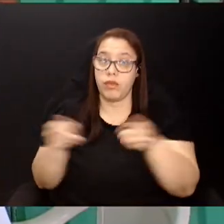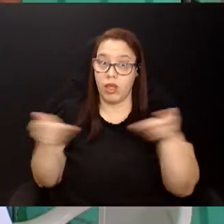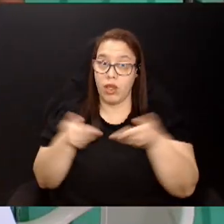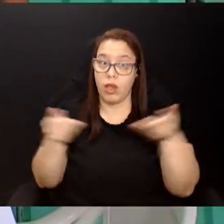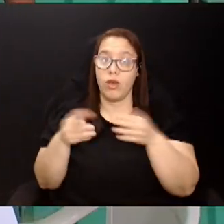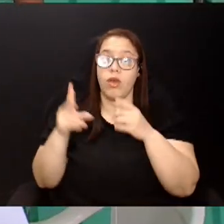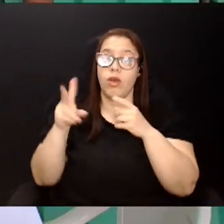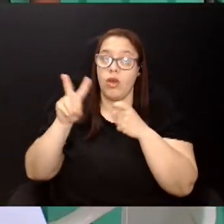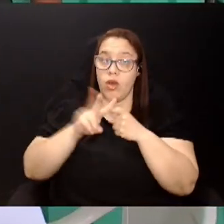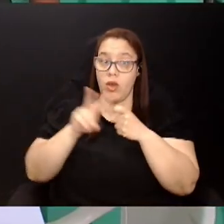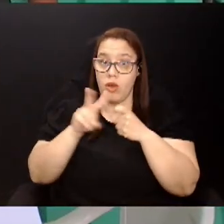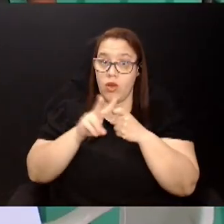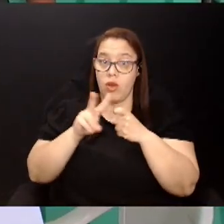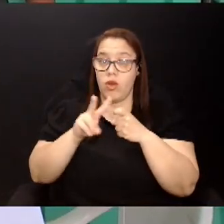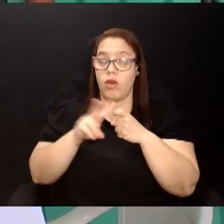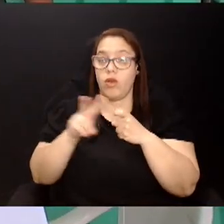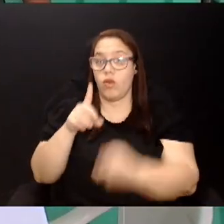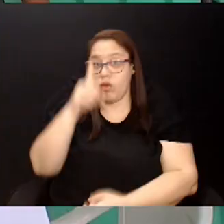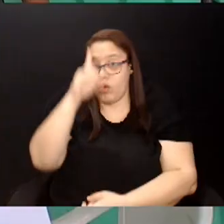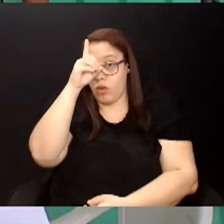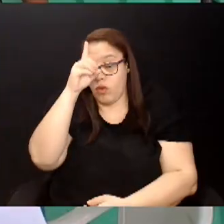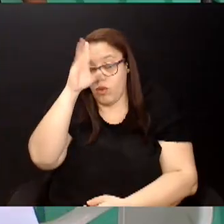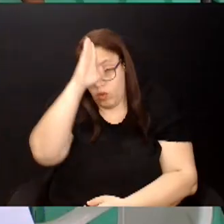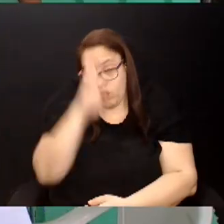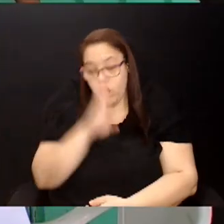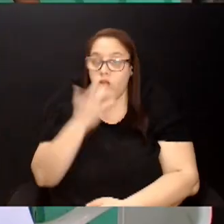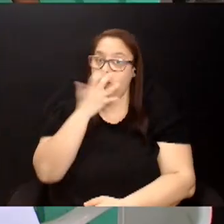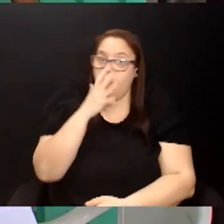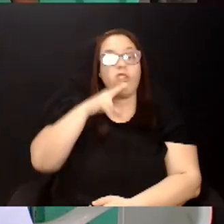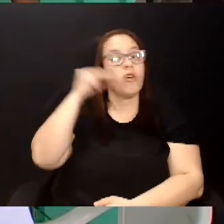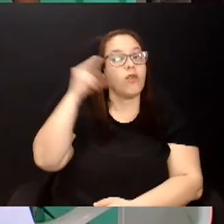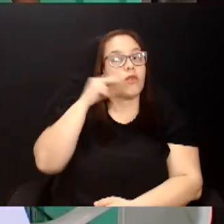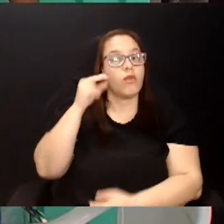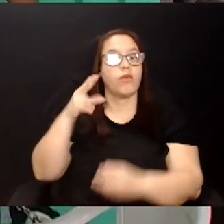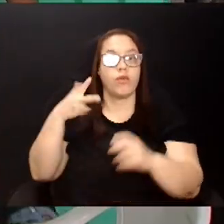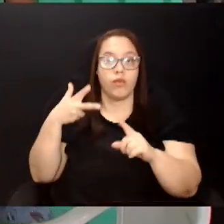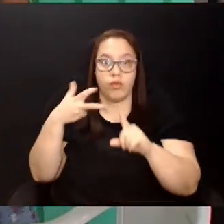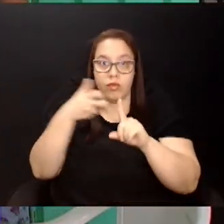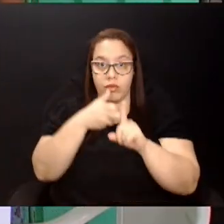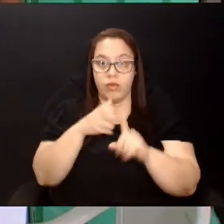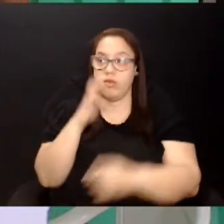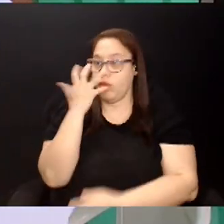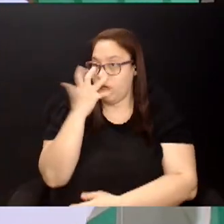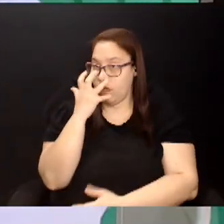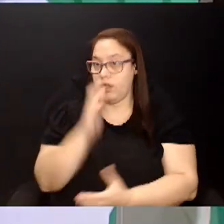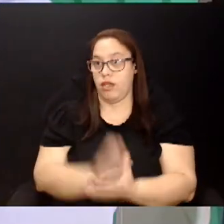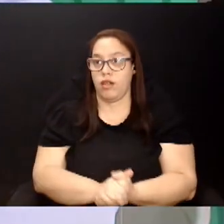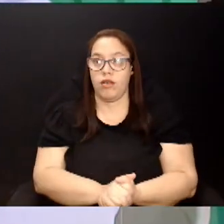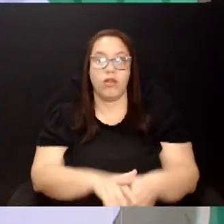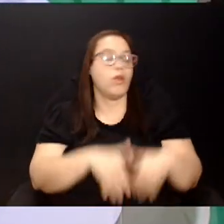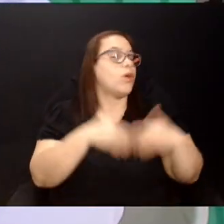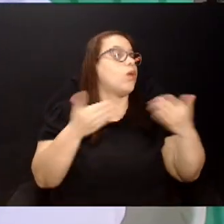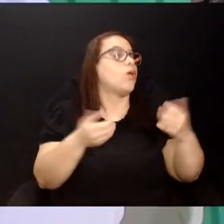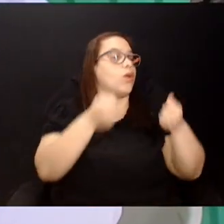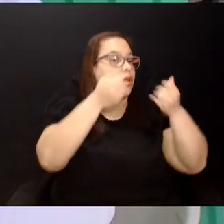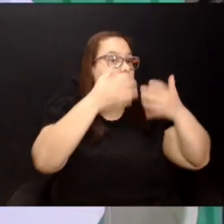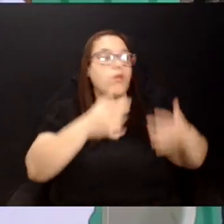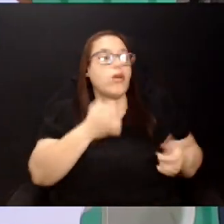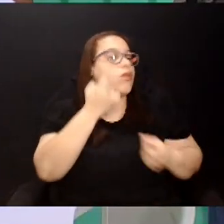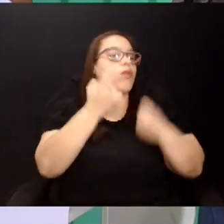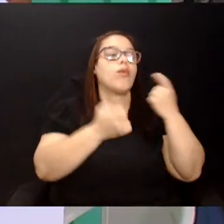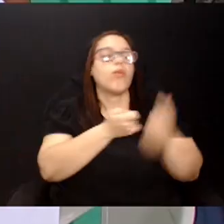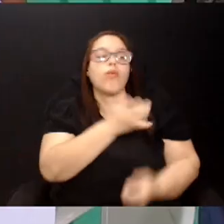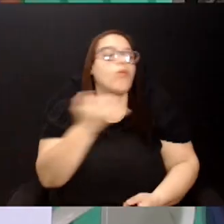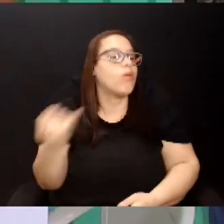consulta gratuita de cães e gatos e vacinação para cães. E conta um pouco pra gente qual a importância